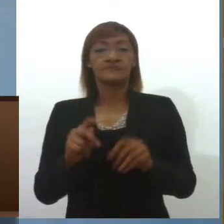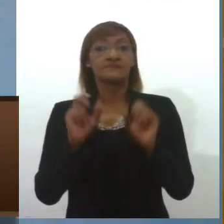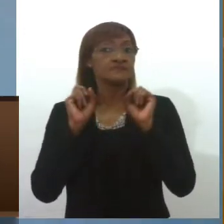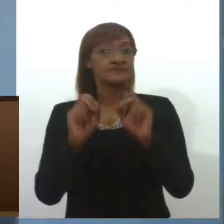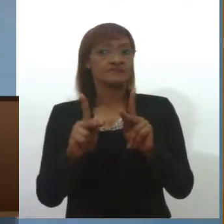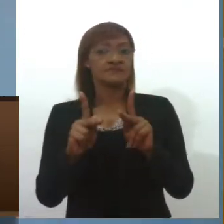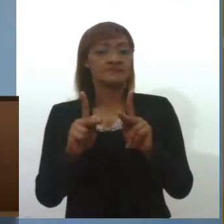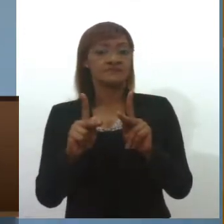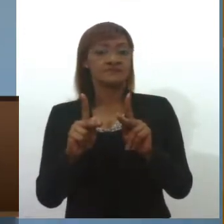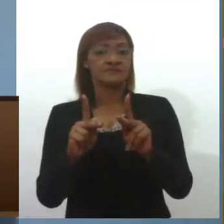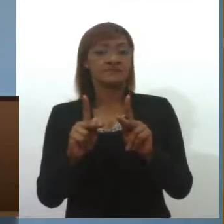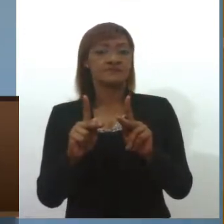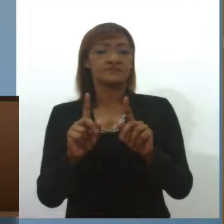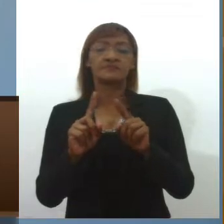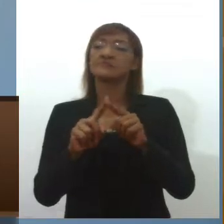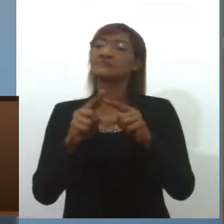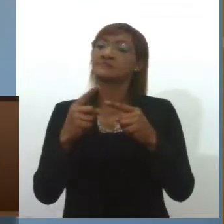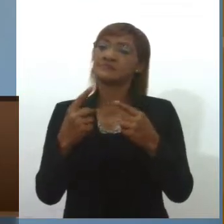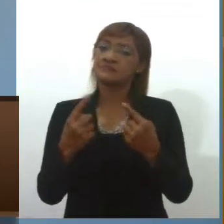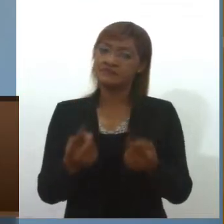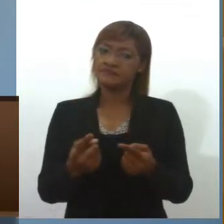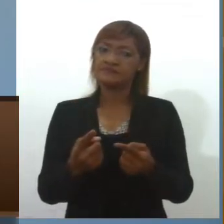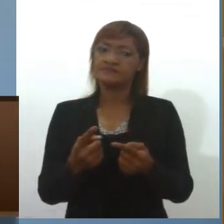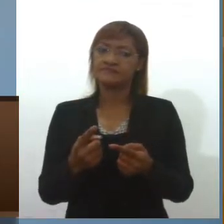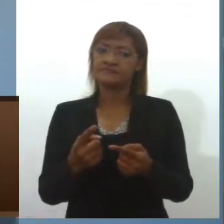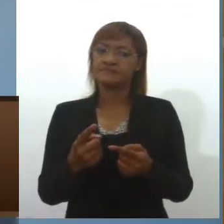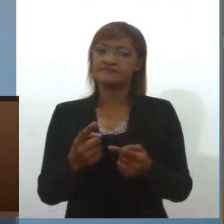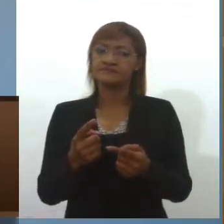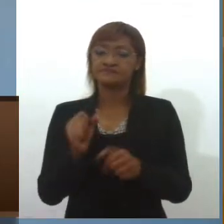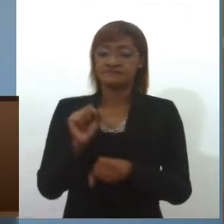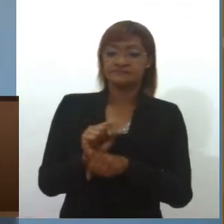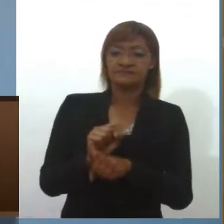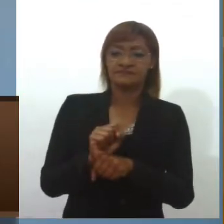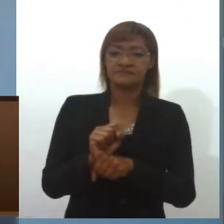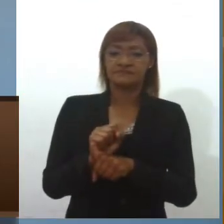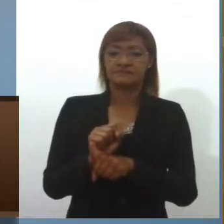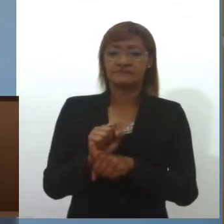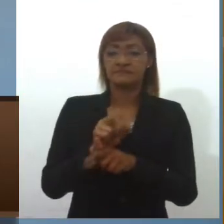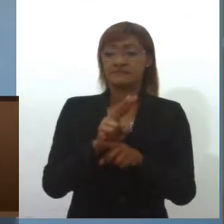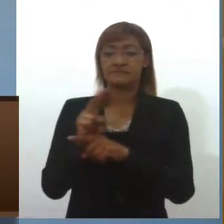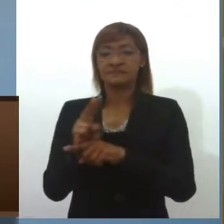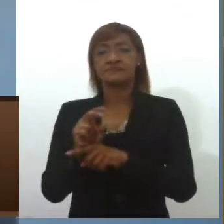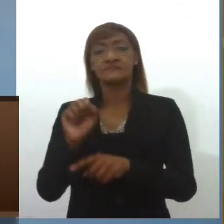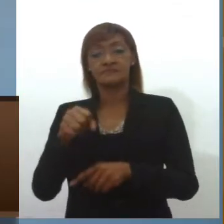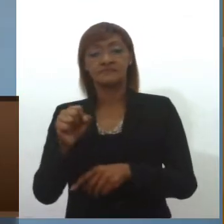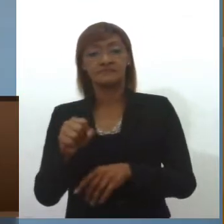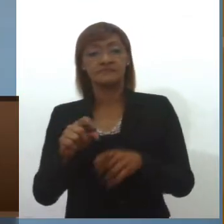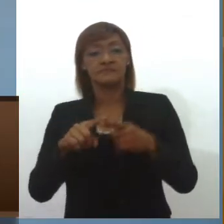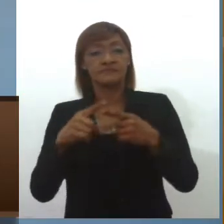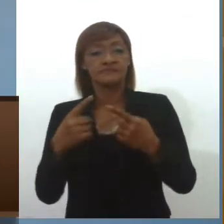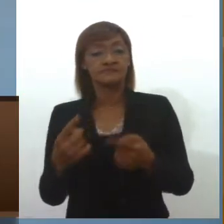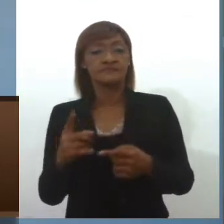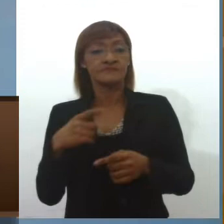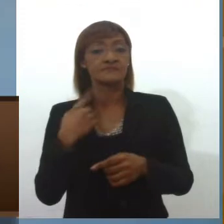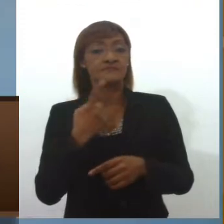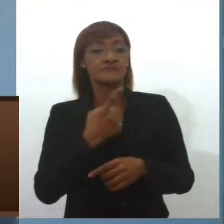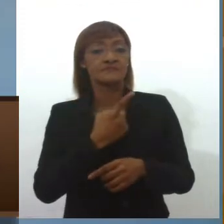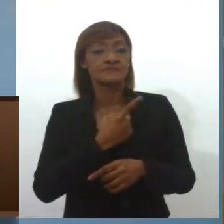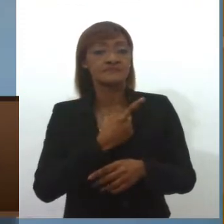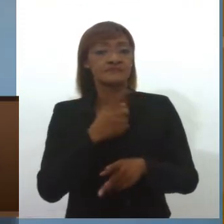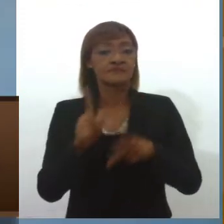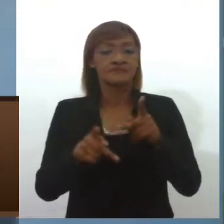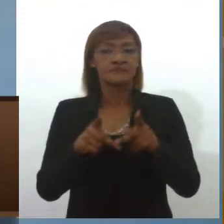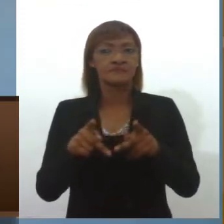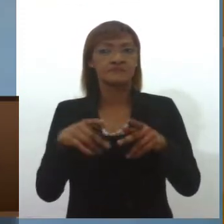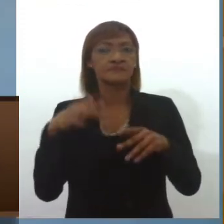isso freia a tomada de crédito? Freia, com certeza. Mas, na verdade, nossa demanda já está reprimida faz